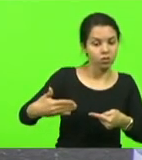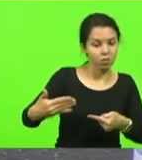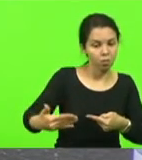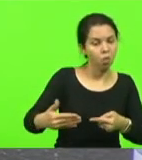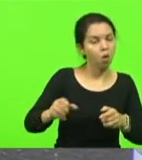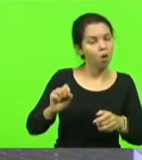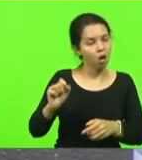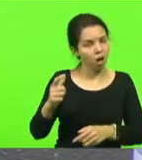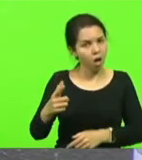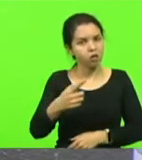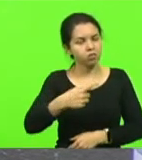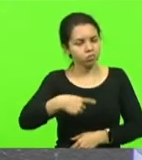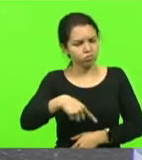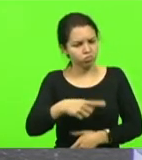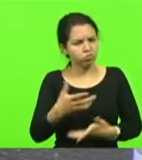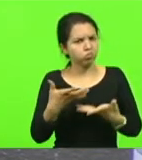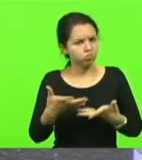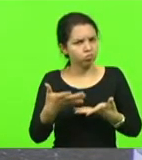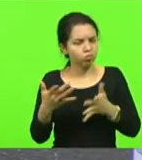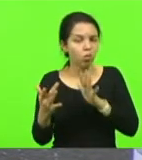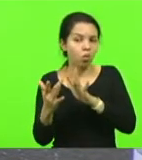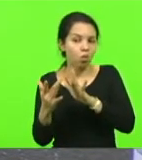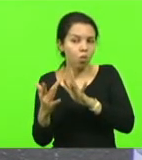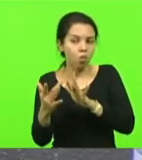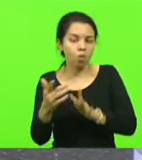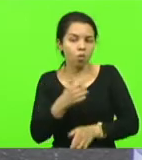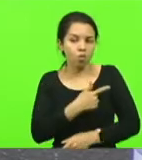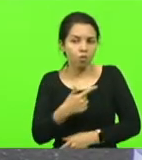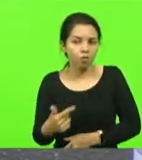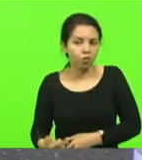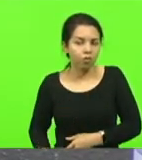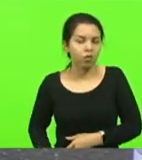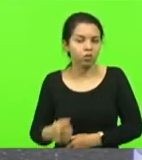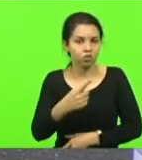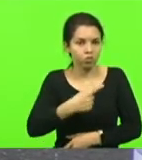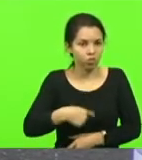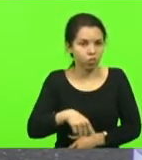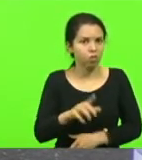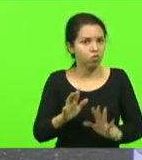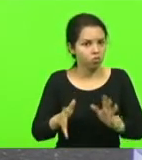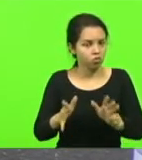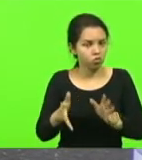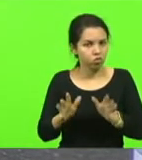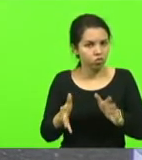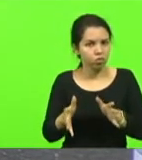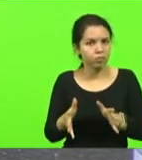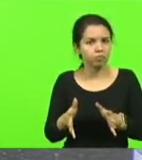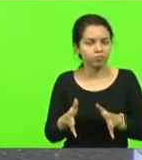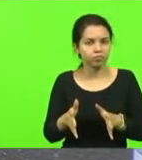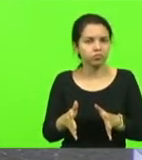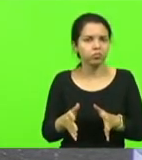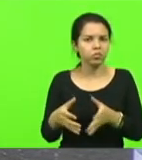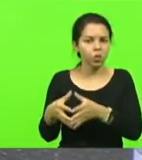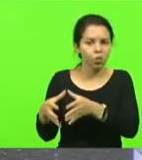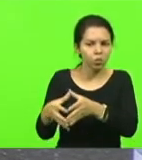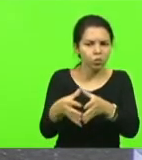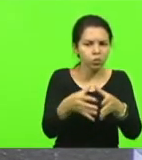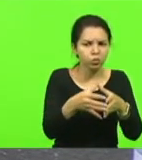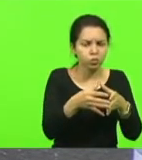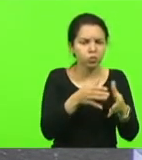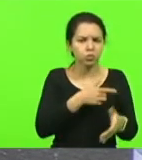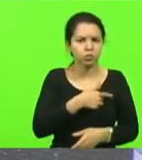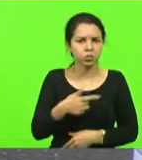vamos buscar um contato com o governo, já fizemos, além de todos esses órgãos